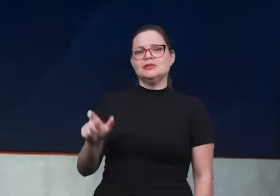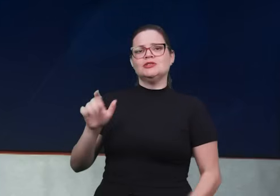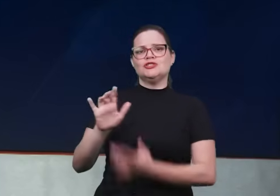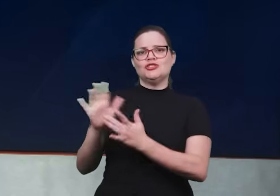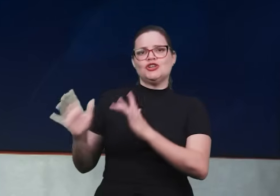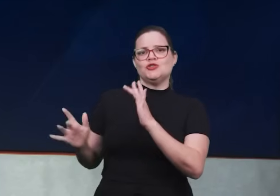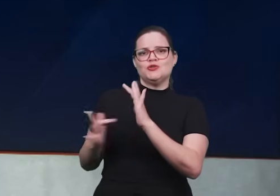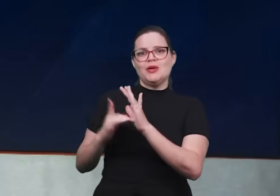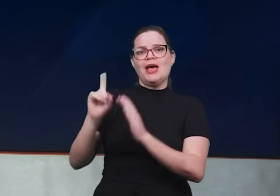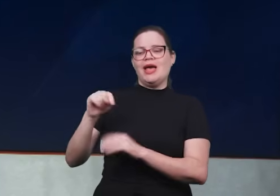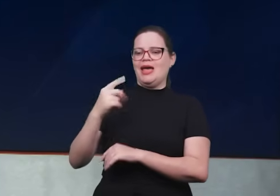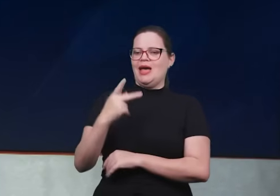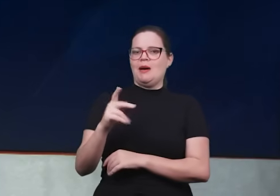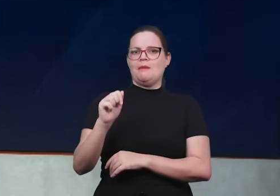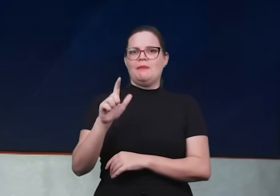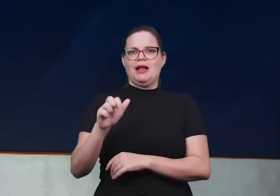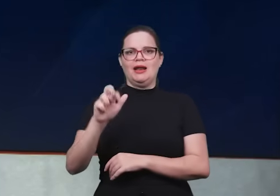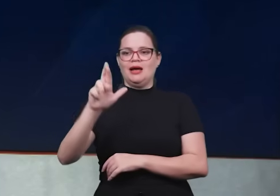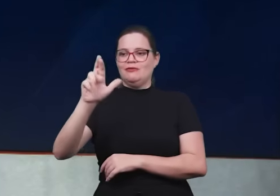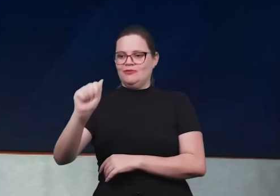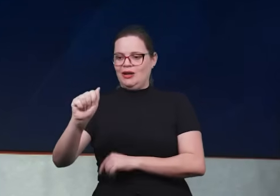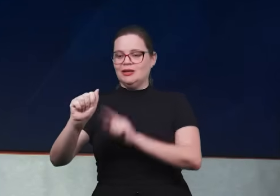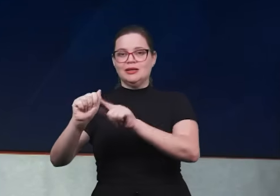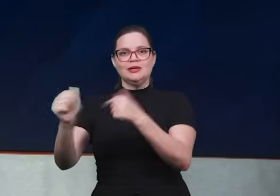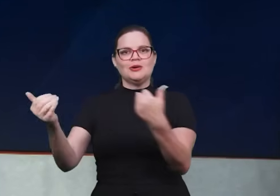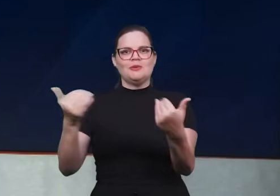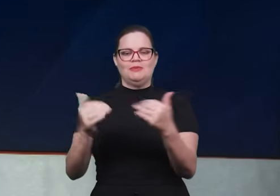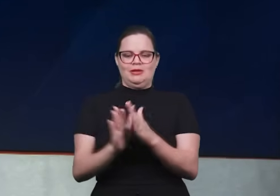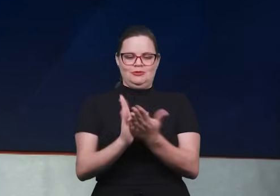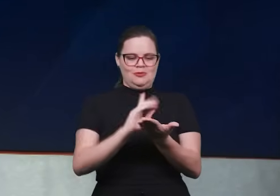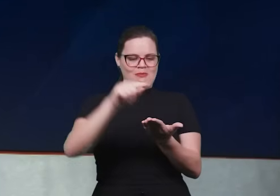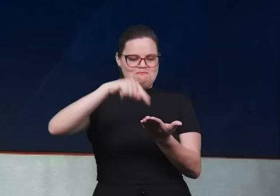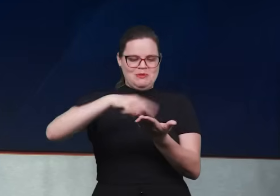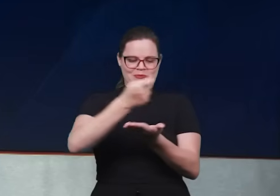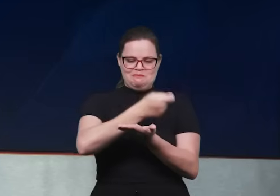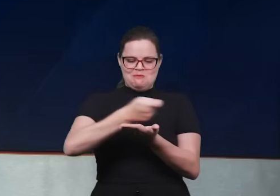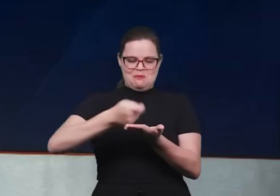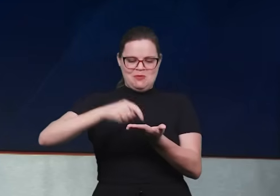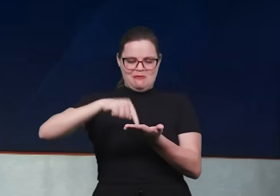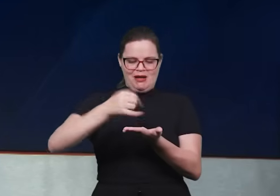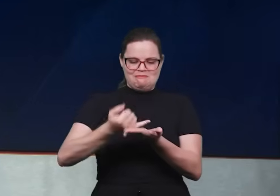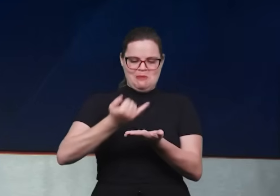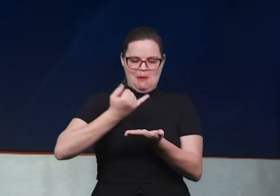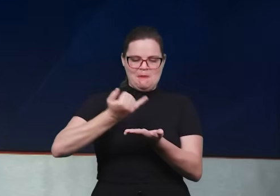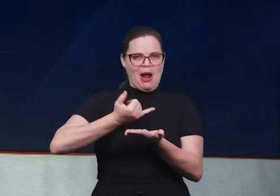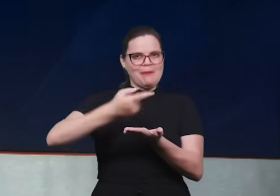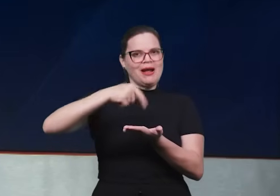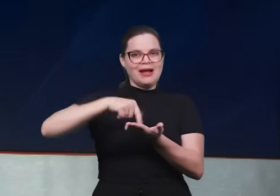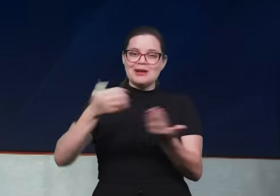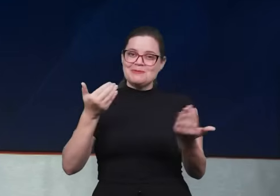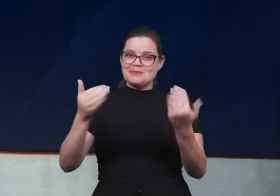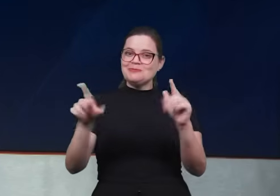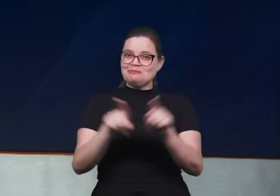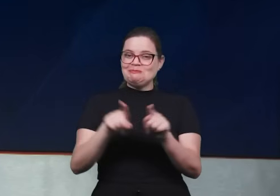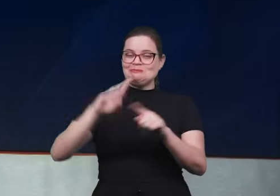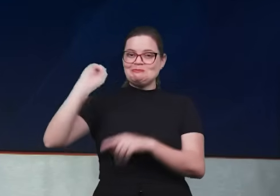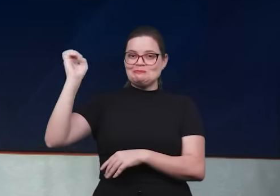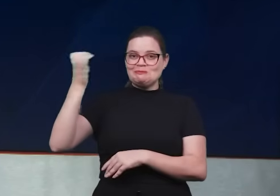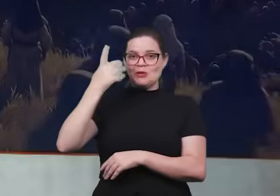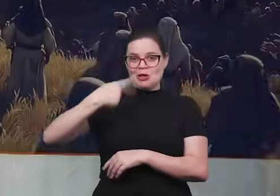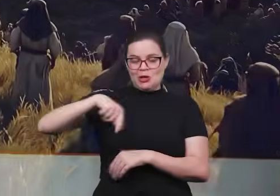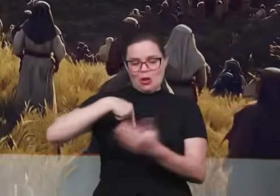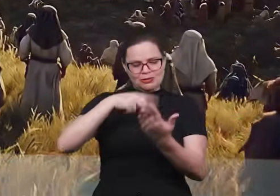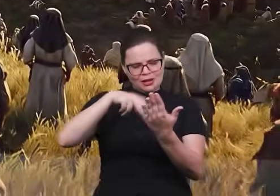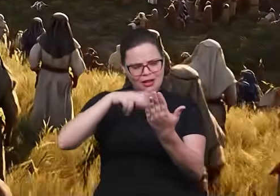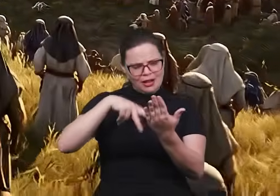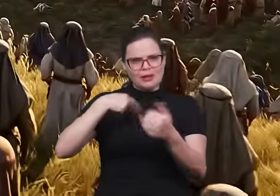Deus, colocando a palavra de Deus em prática. A segunda causa da inconstância foi que logo após